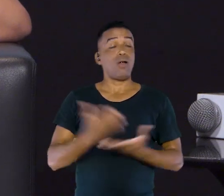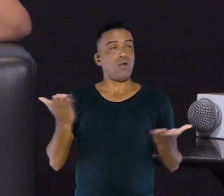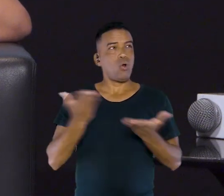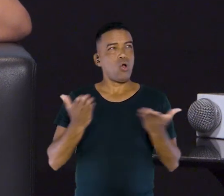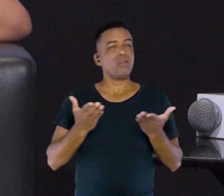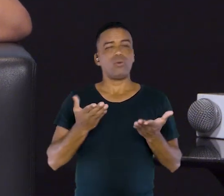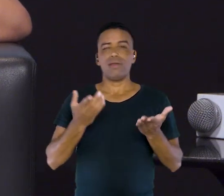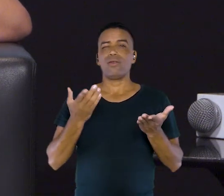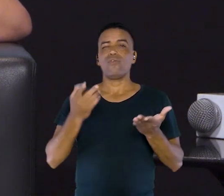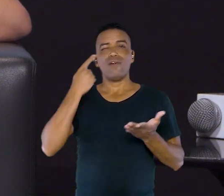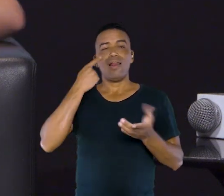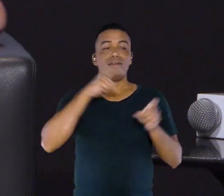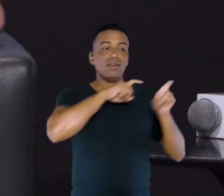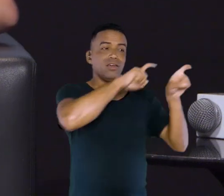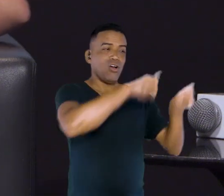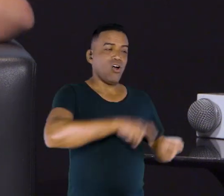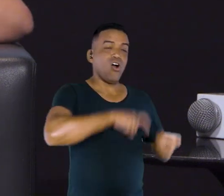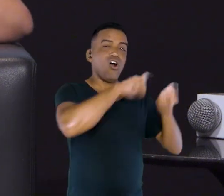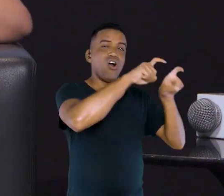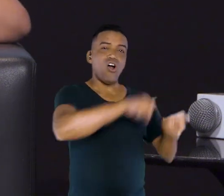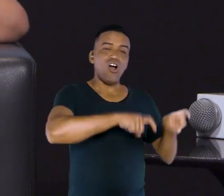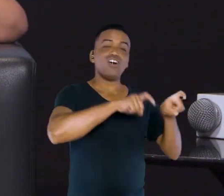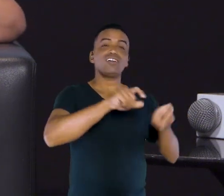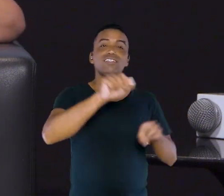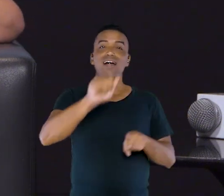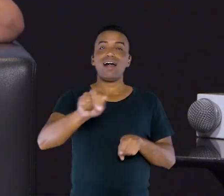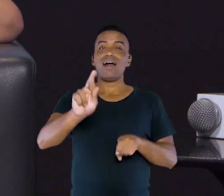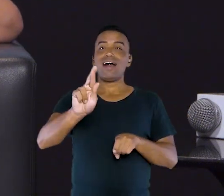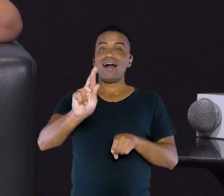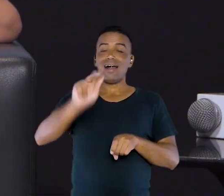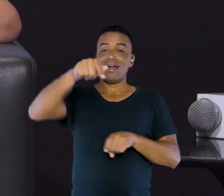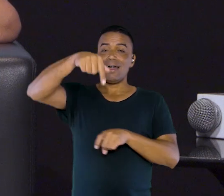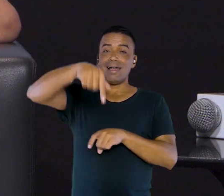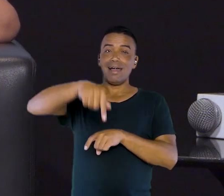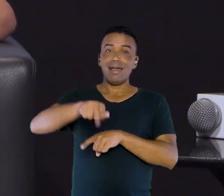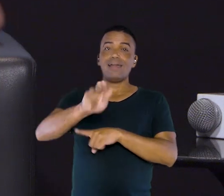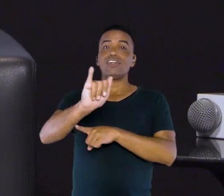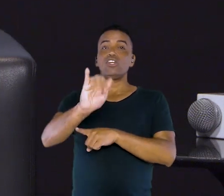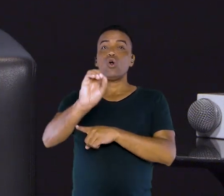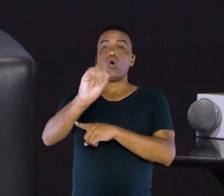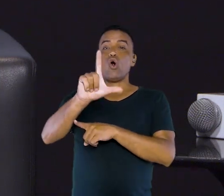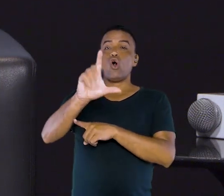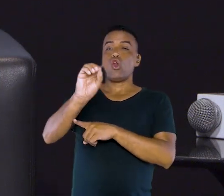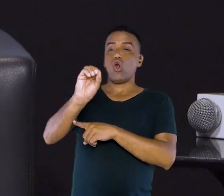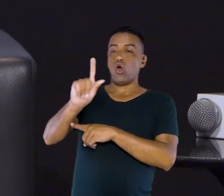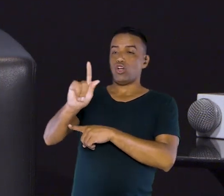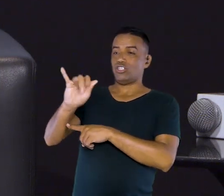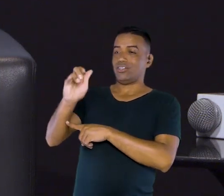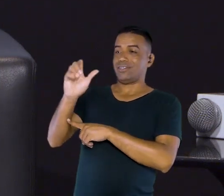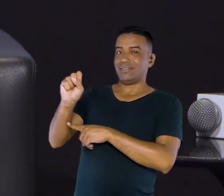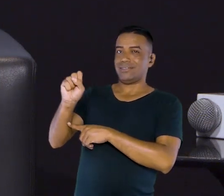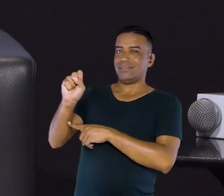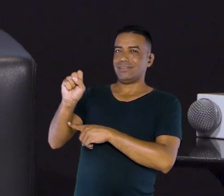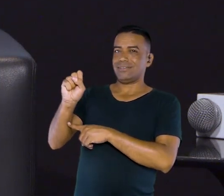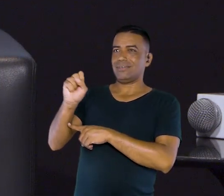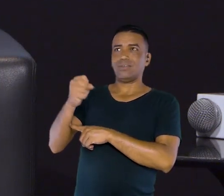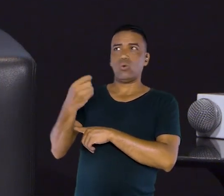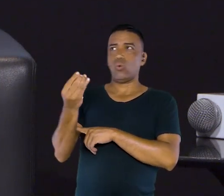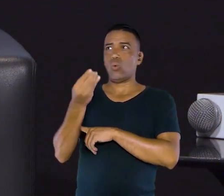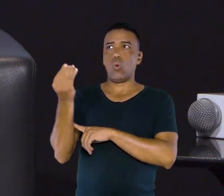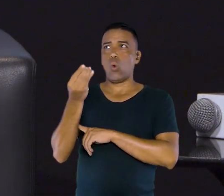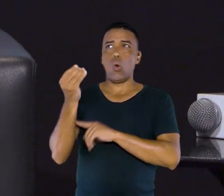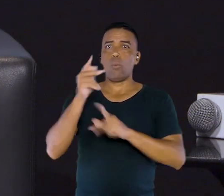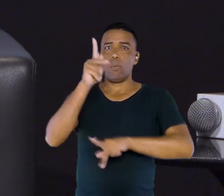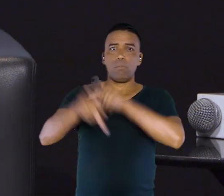minha questão é sobre as roças arqueológicas para o professor, que é essa pergunta, né, que como